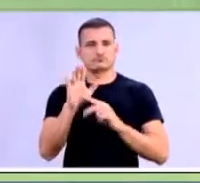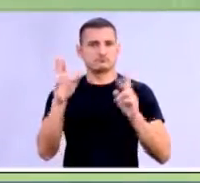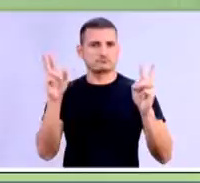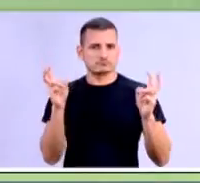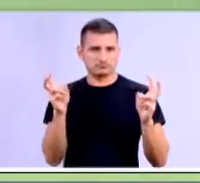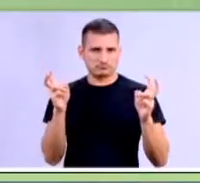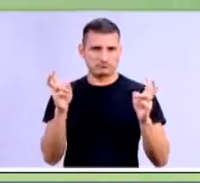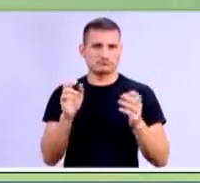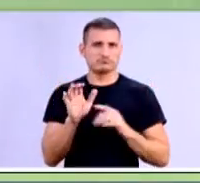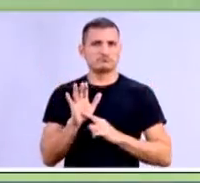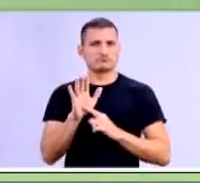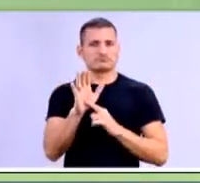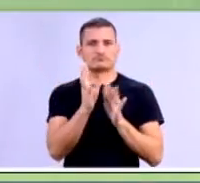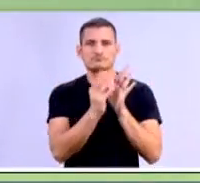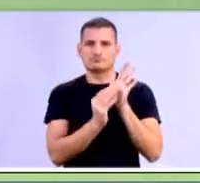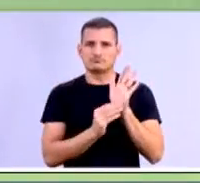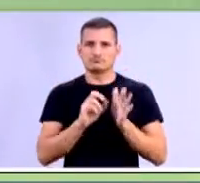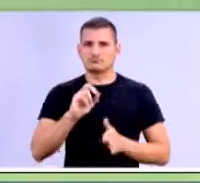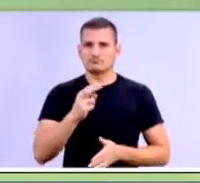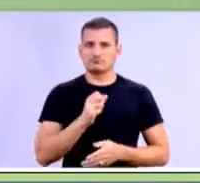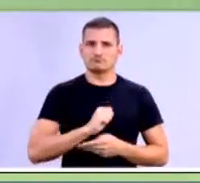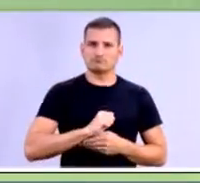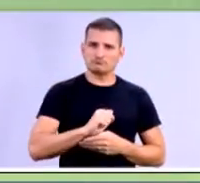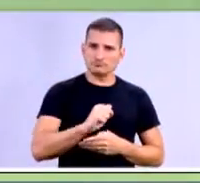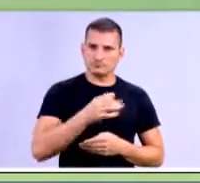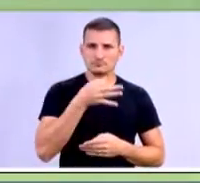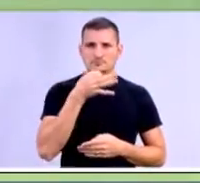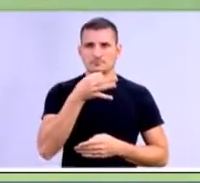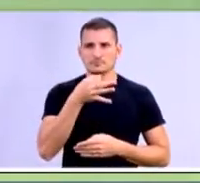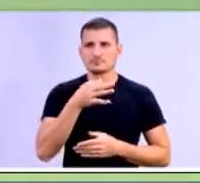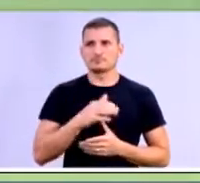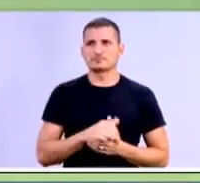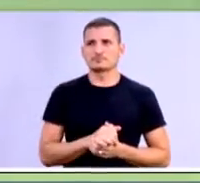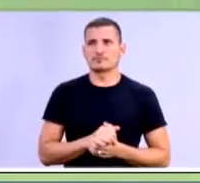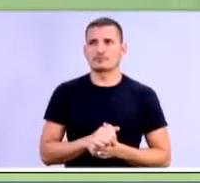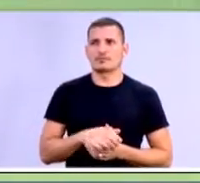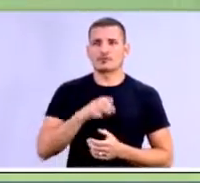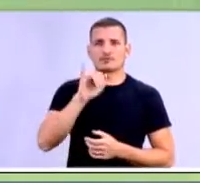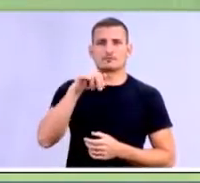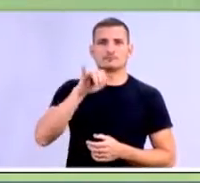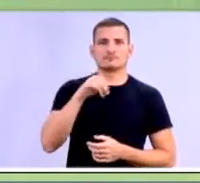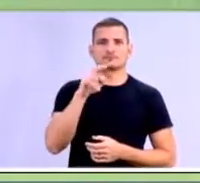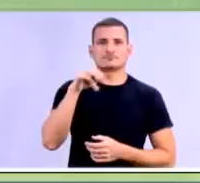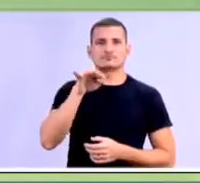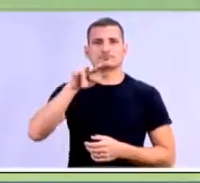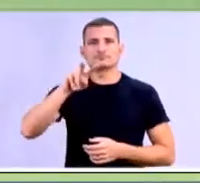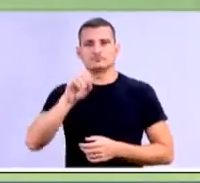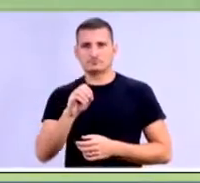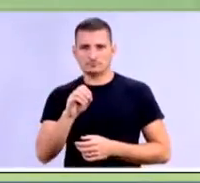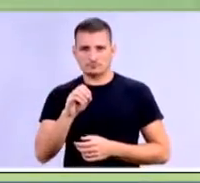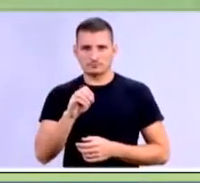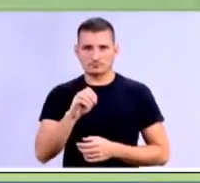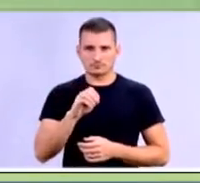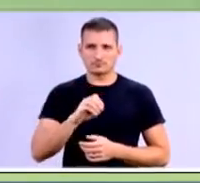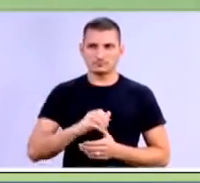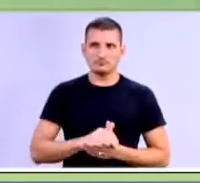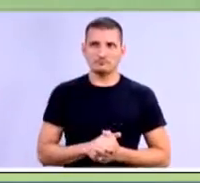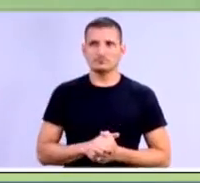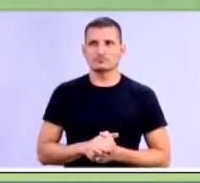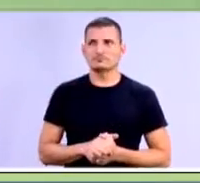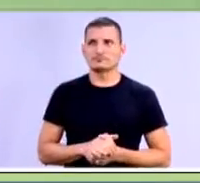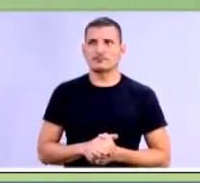assunto, apresentar um conteúdo ou defender um ponto de vista. E os textos injuntivos que estão relacionados